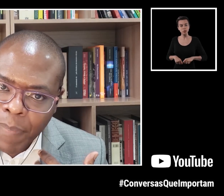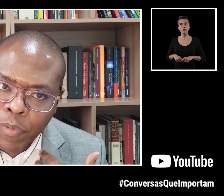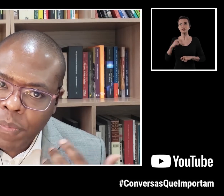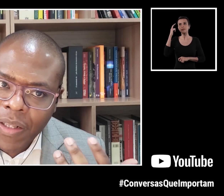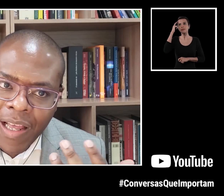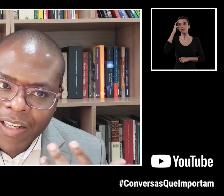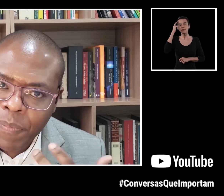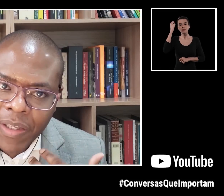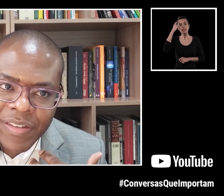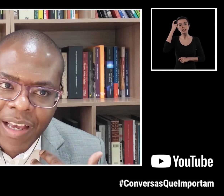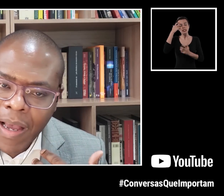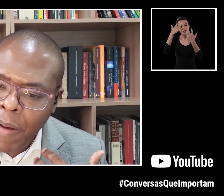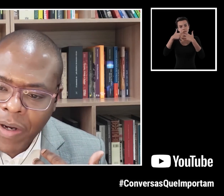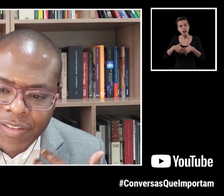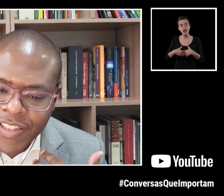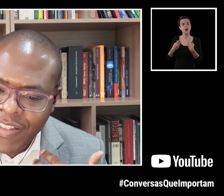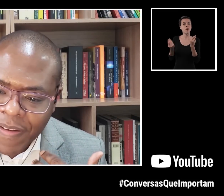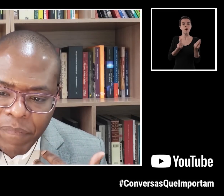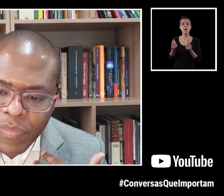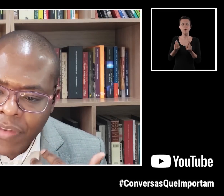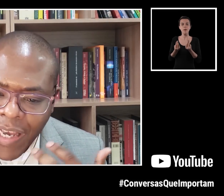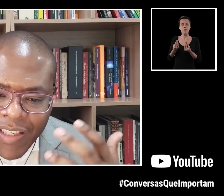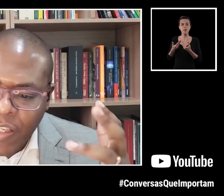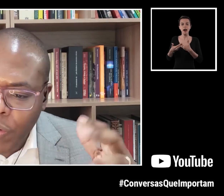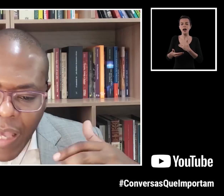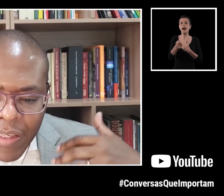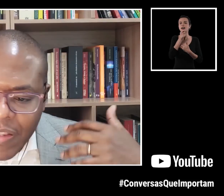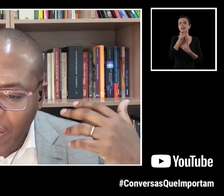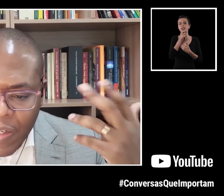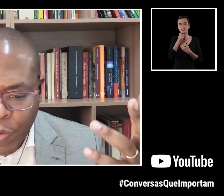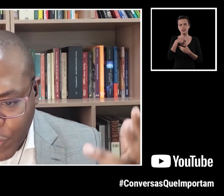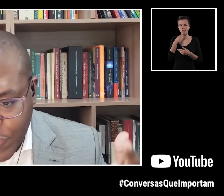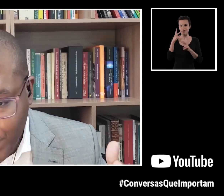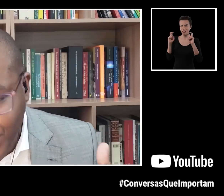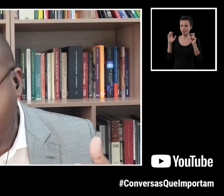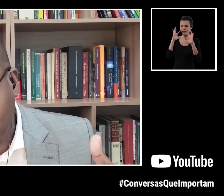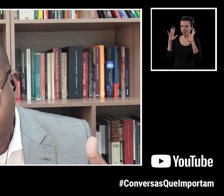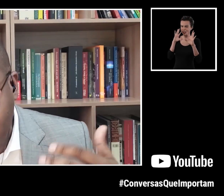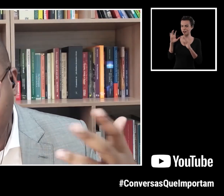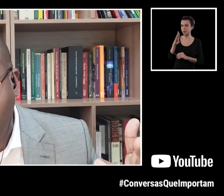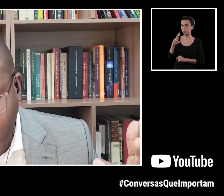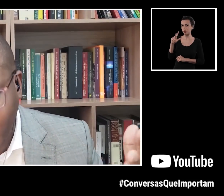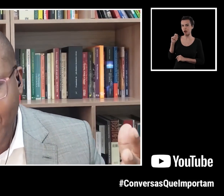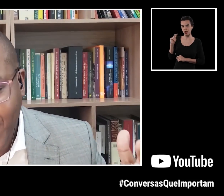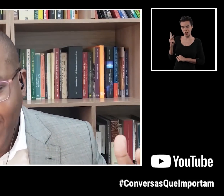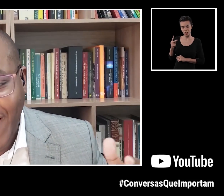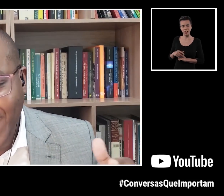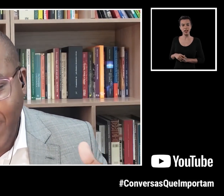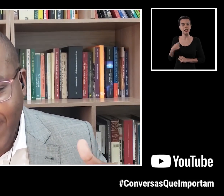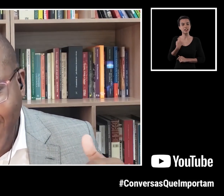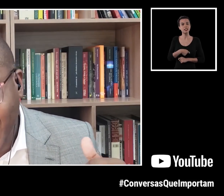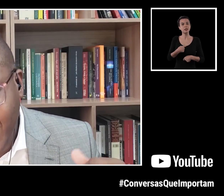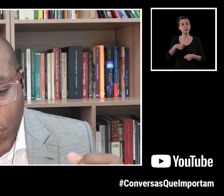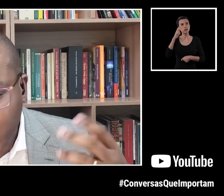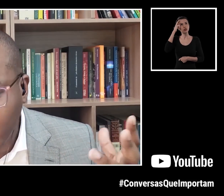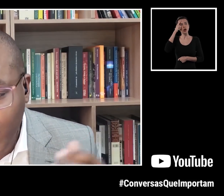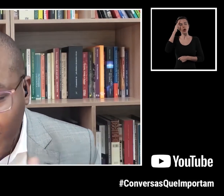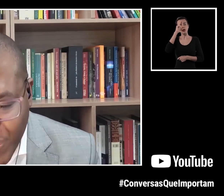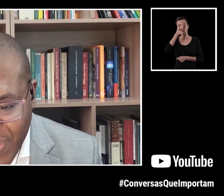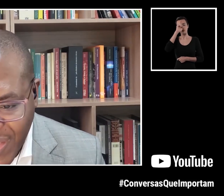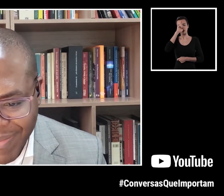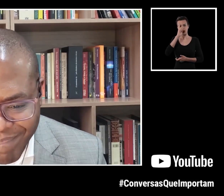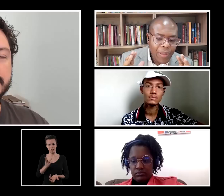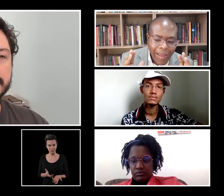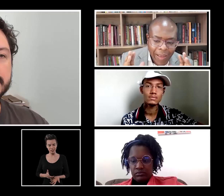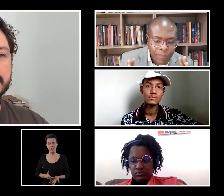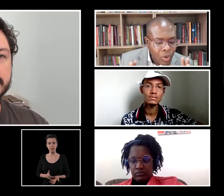ter a possibilidade de pensar a partir daquilo que ainda não. Estou usando um filósofo Ernest Bloch, né? A gente vai ter que ter o sonho